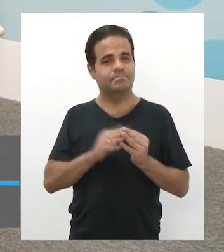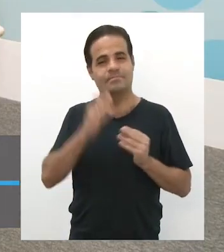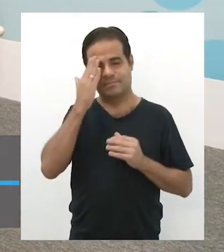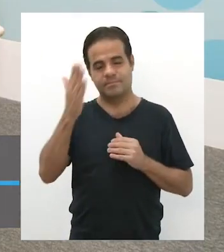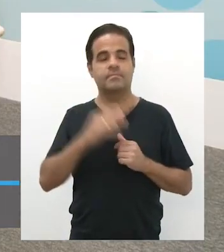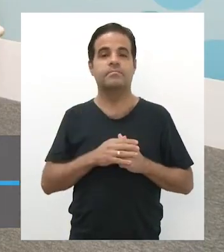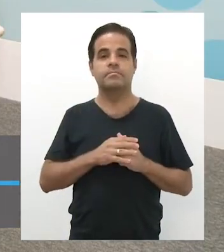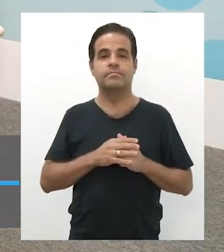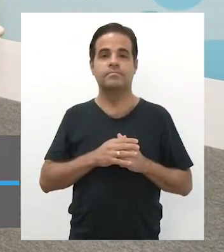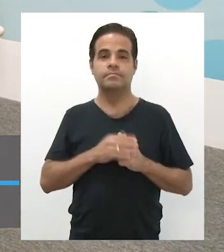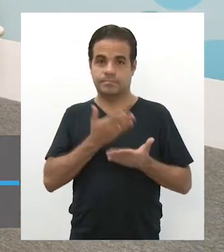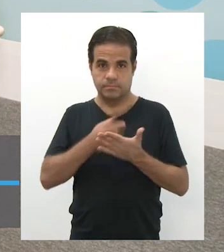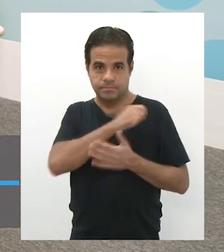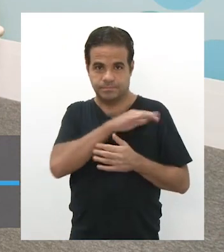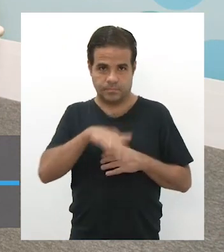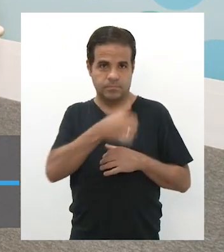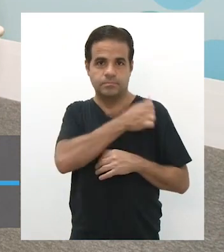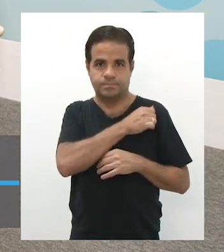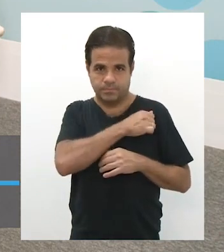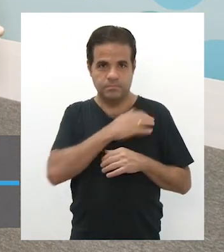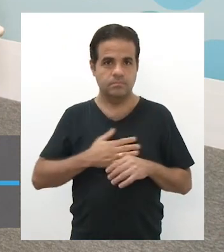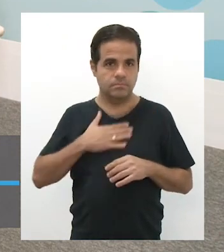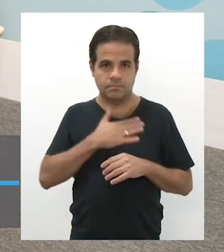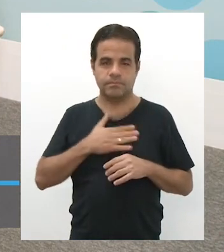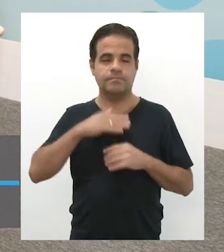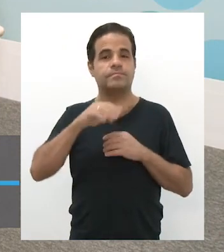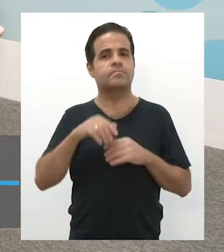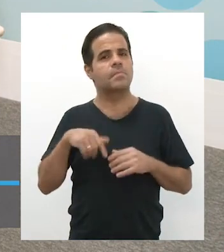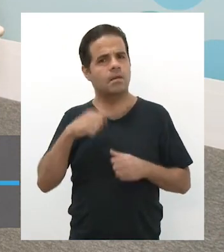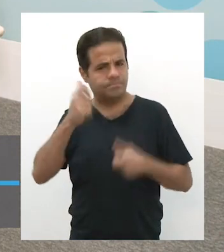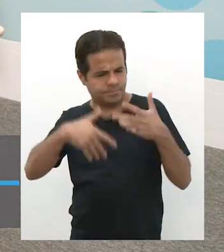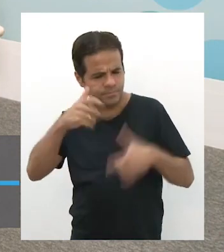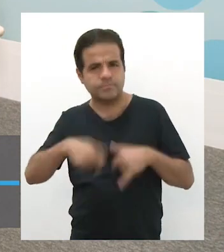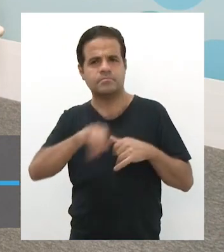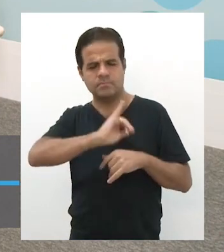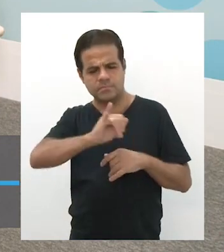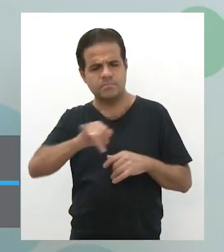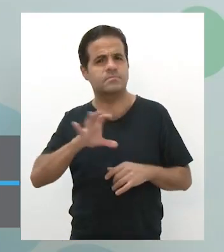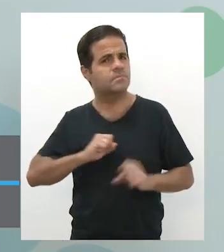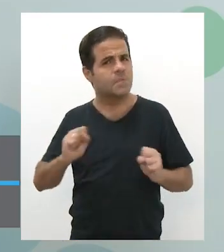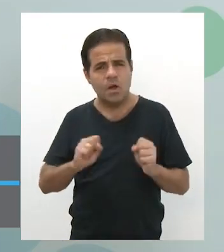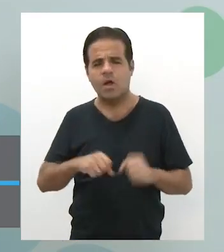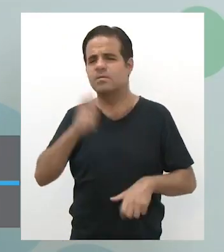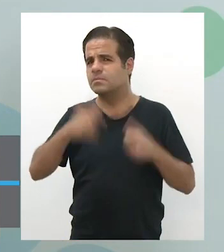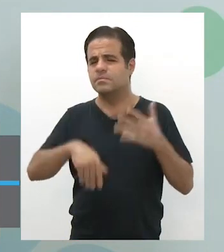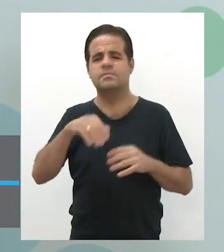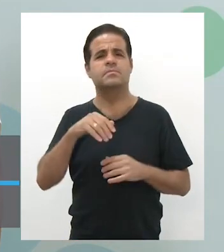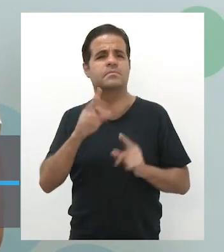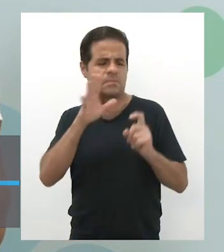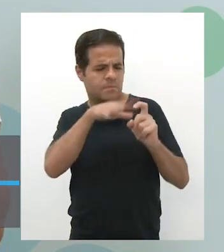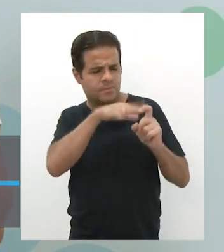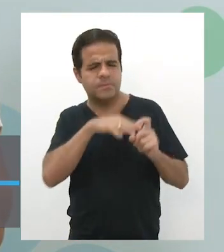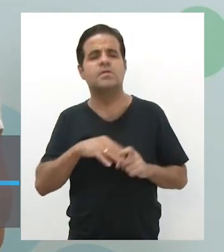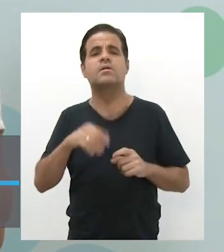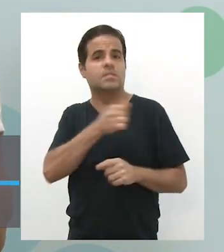Os estudantes do 6º ano, eles gostam muito dessas lendas, quando os professores contam, né? Eles adoram a mitologia. Então, assim, 6º